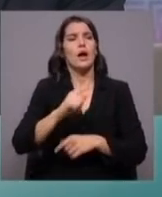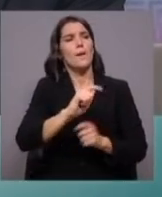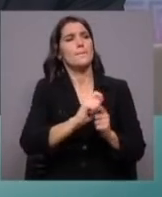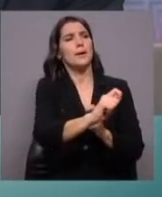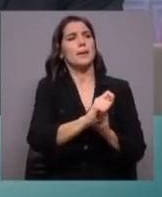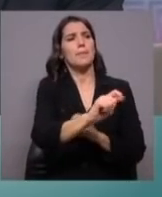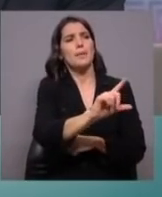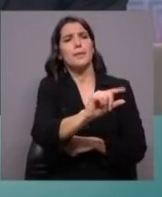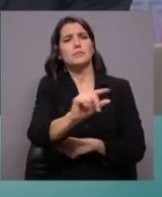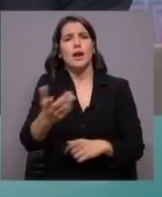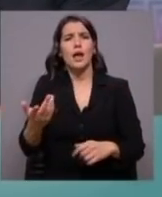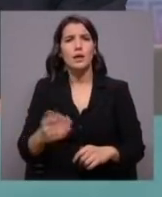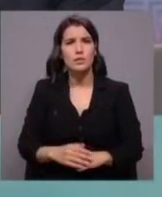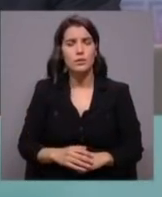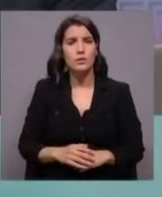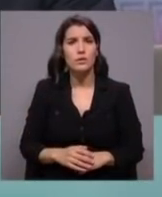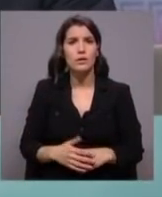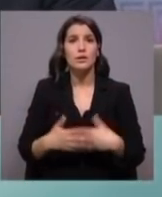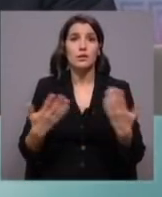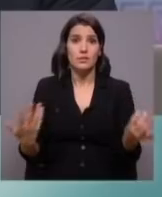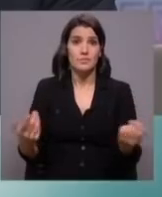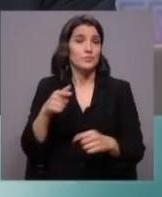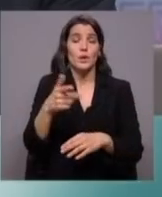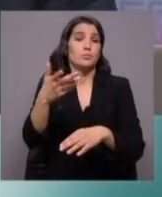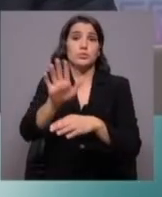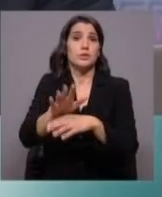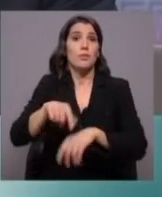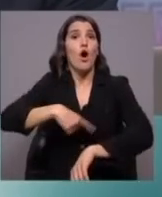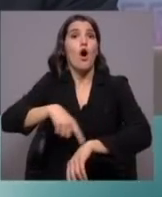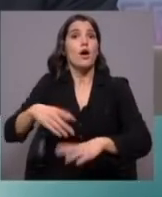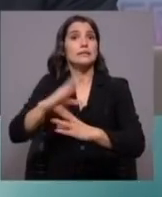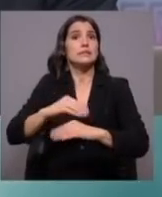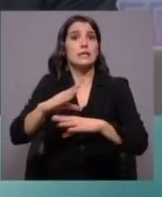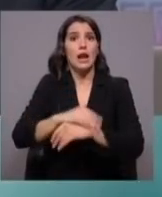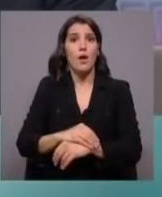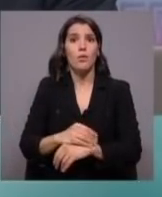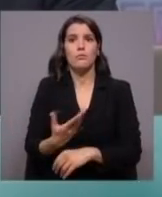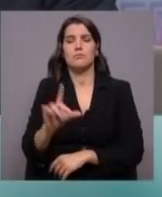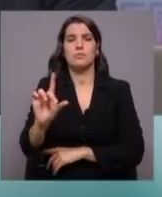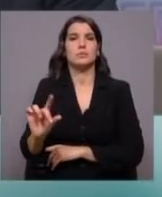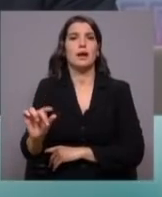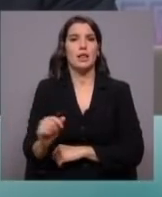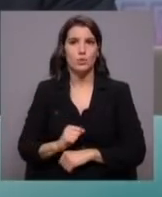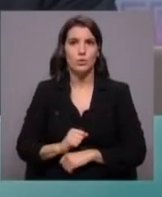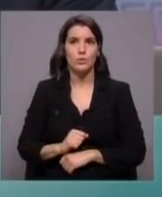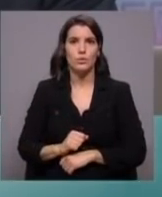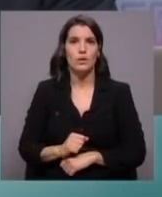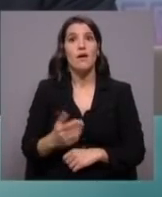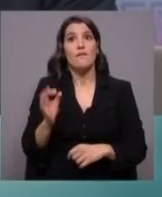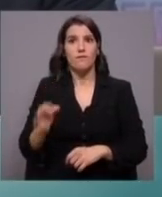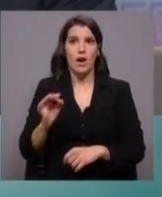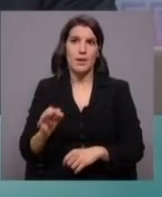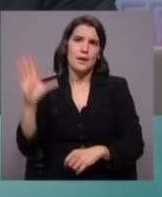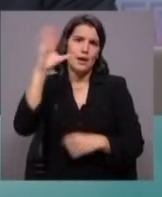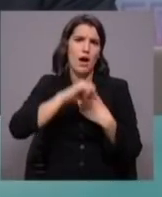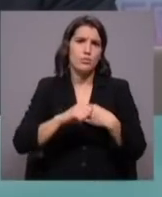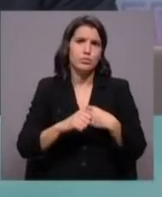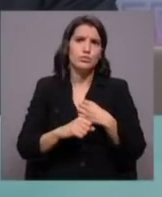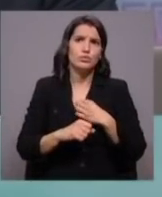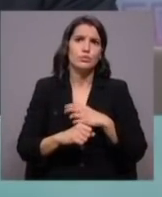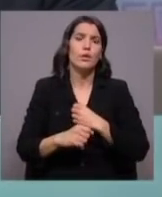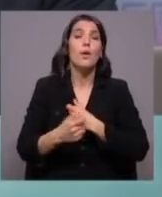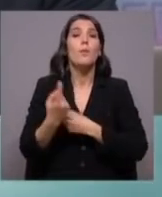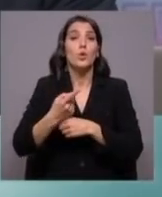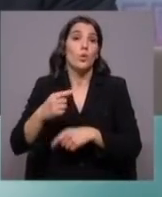salários mais baixos. Esta, por exemplo, as horas extraordinárias ficaram mais baratas e compensam o abuso sobre os trabalhadores que ficaram com